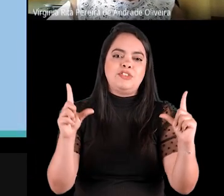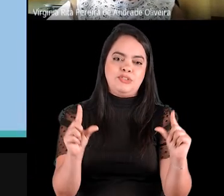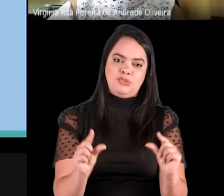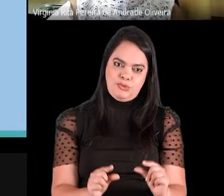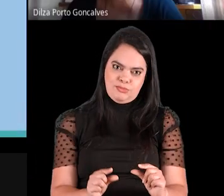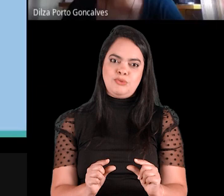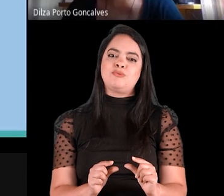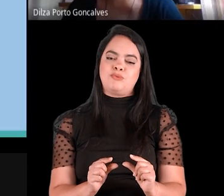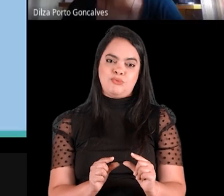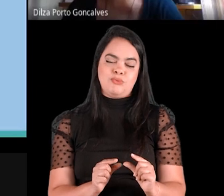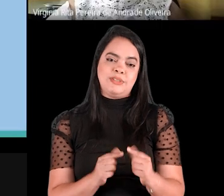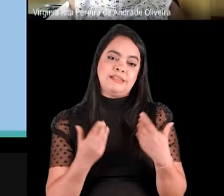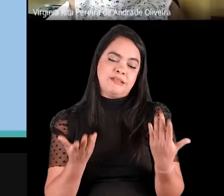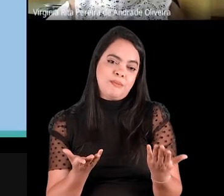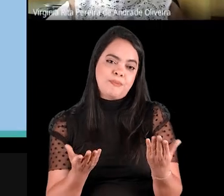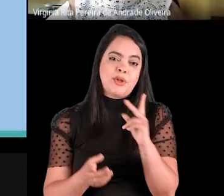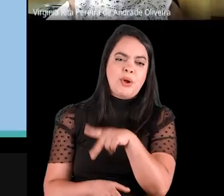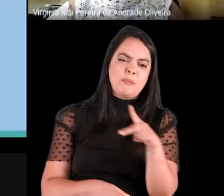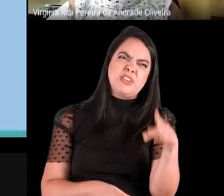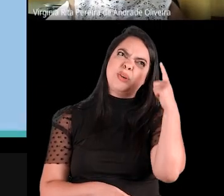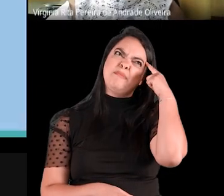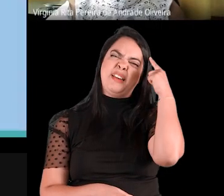né? Então, muitas vezes, os professores acham assim,